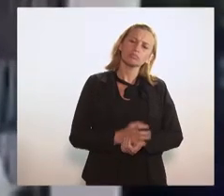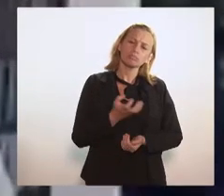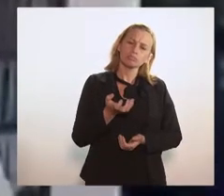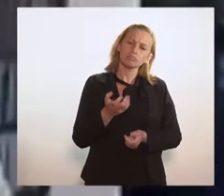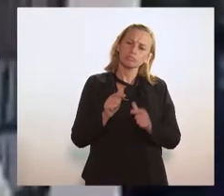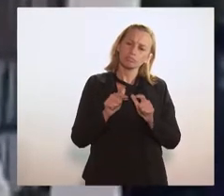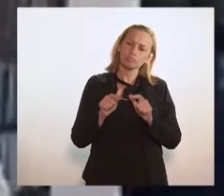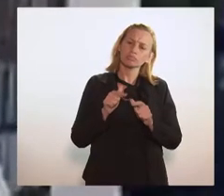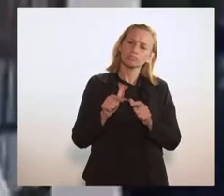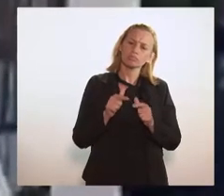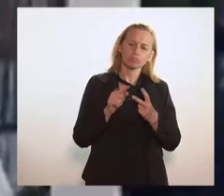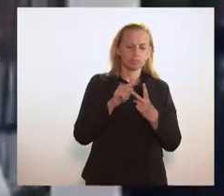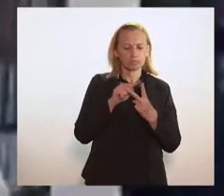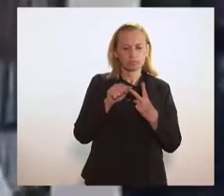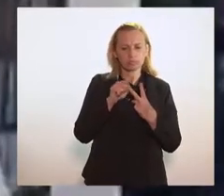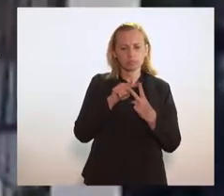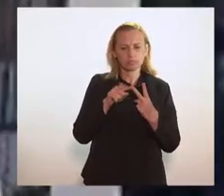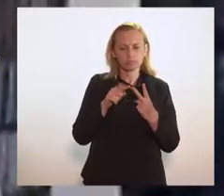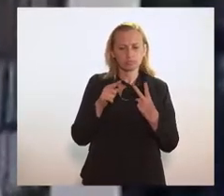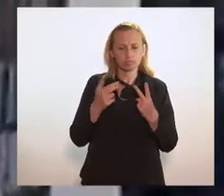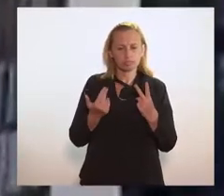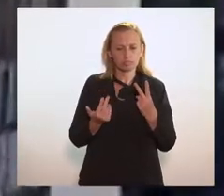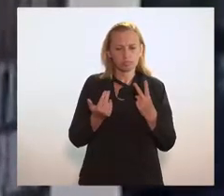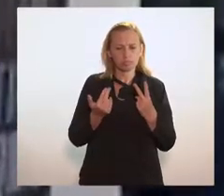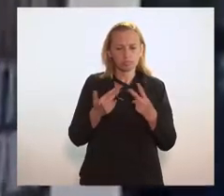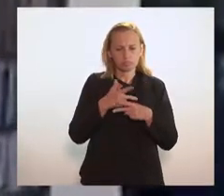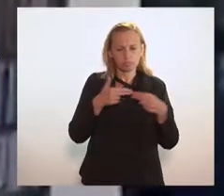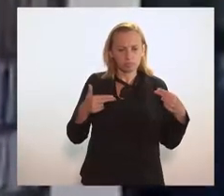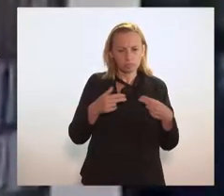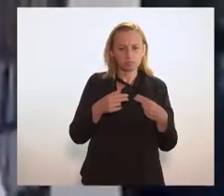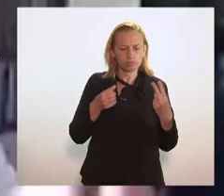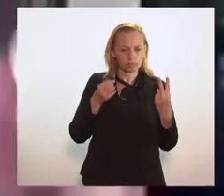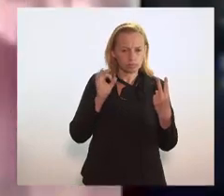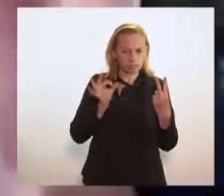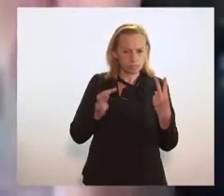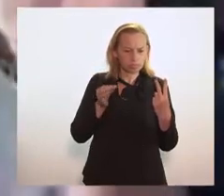duas afirmações bem radicais.